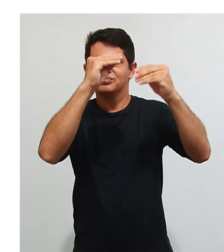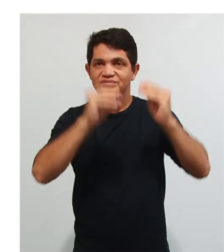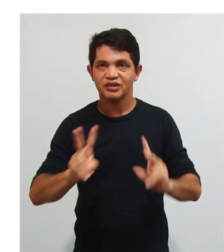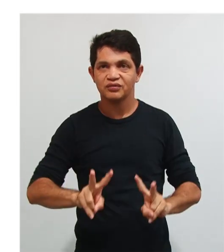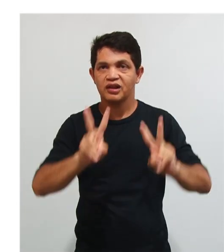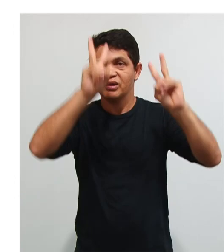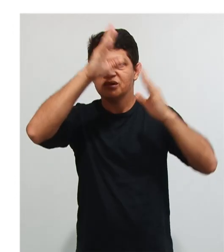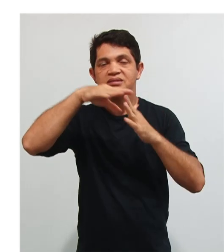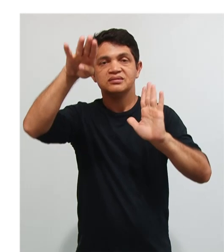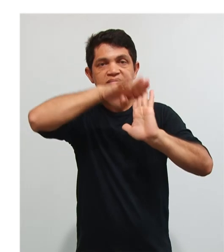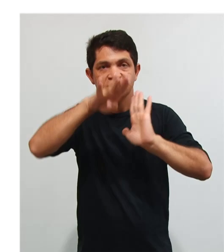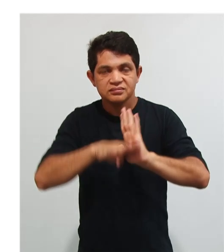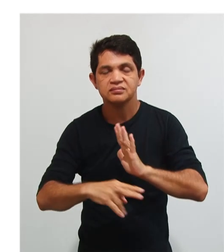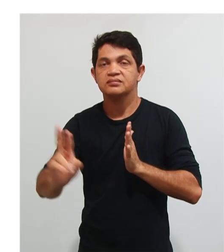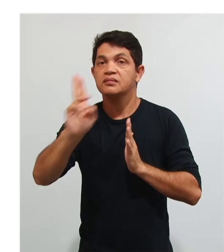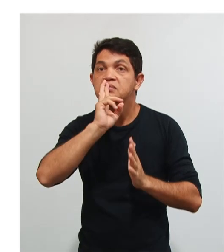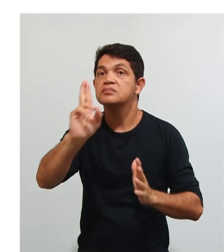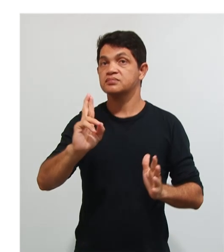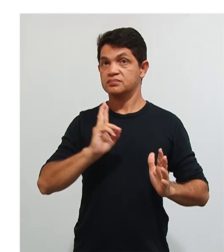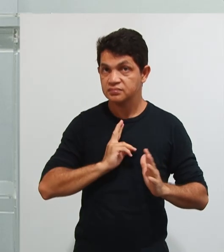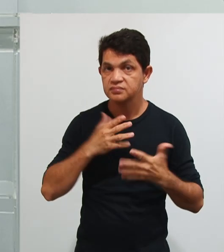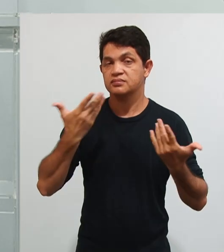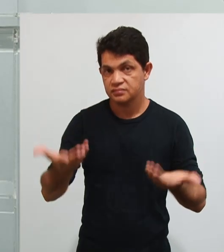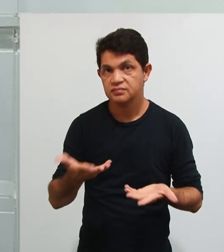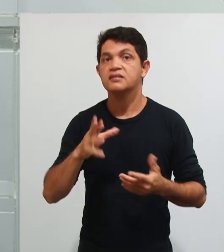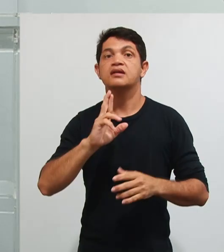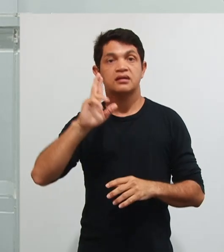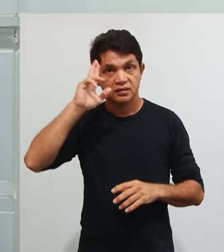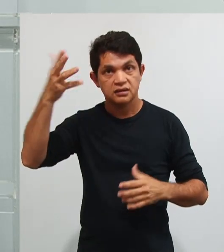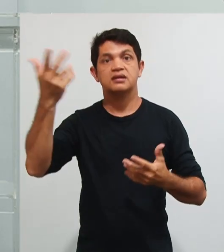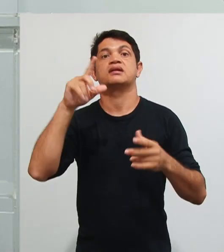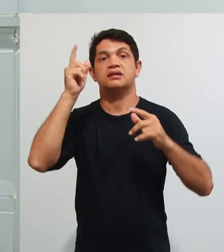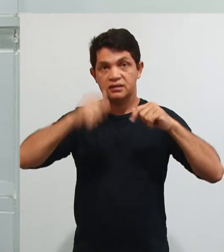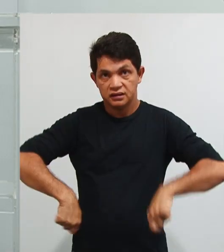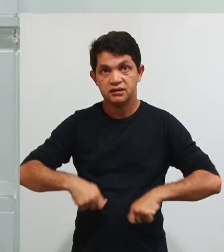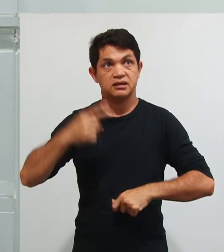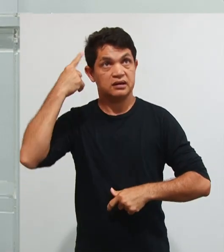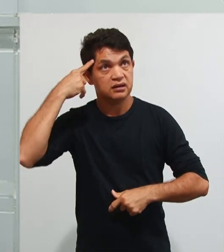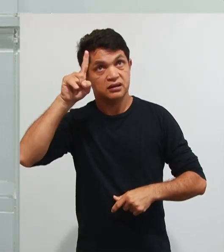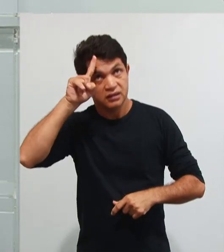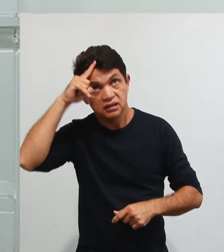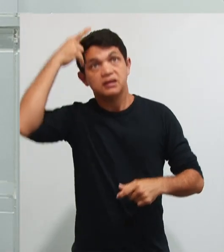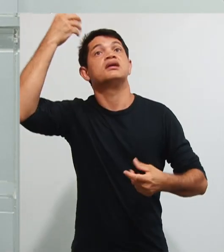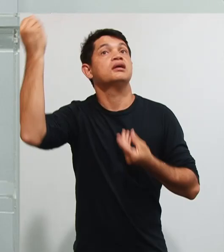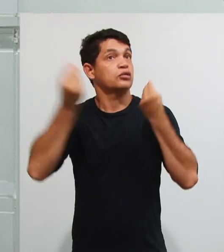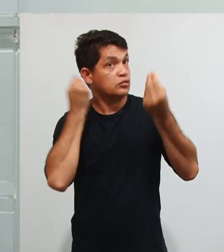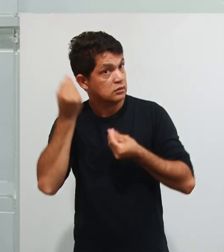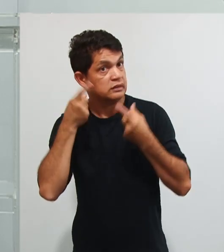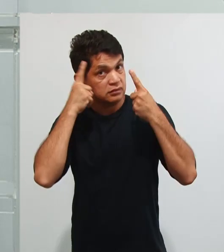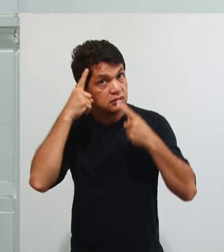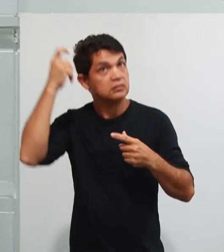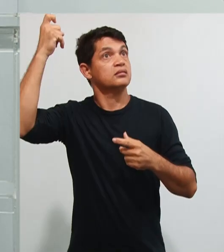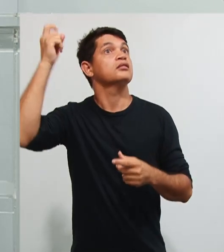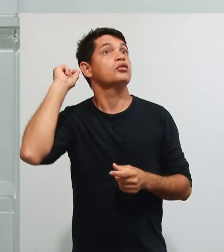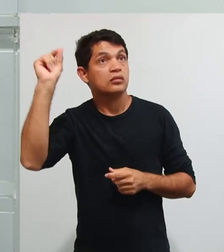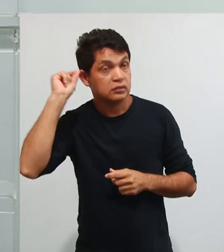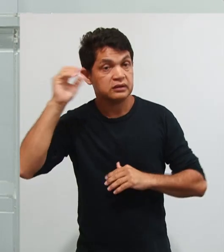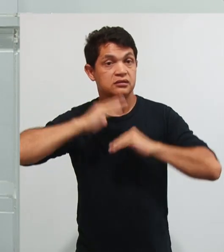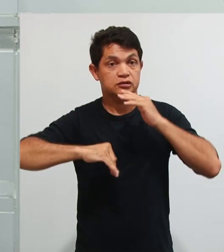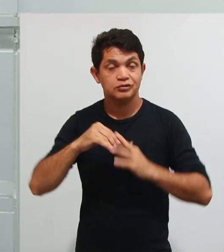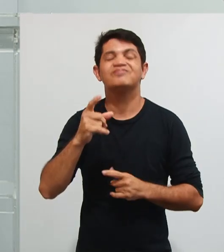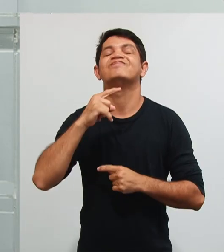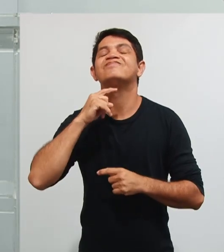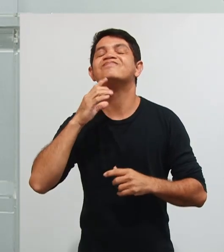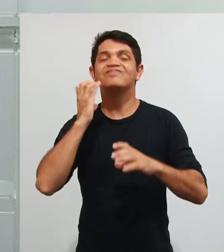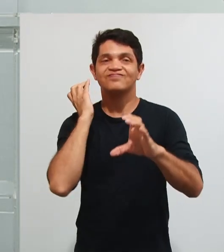me responder essas perguntas? Se não, senhores, alerta aí, liga o pontinho de alerta que temos uma